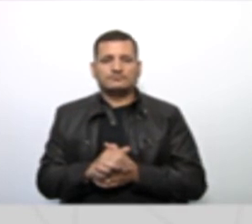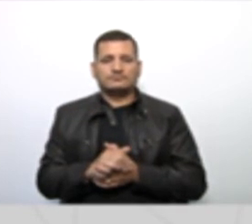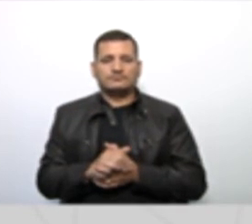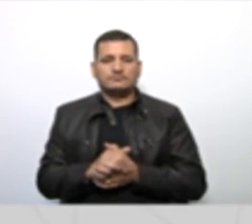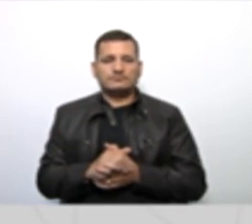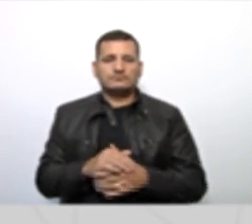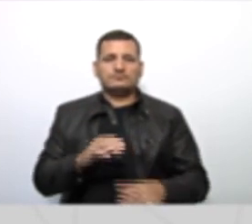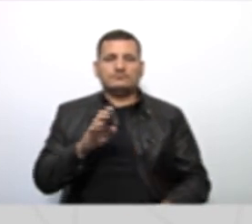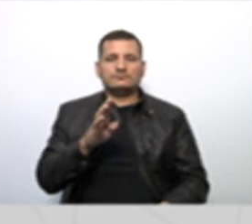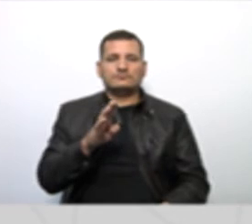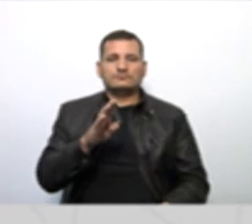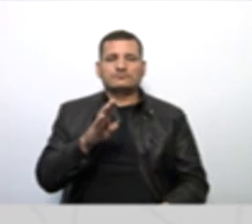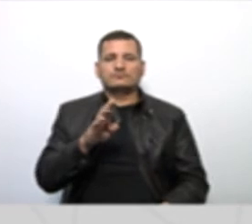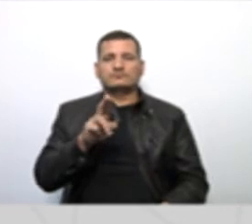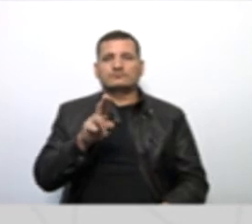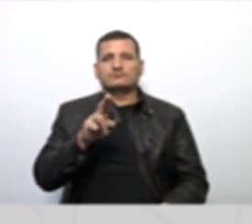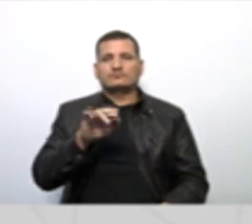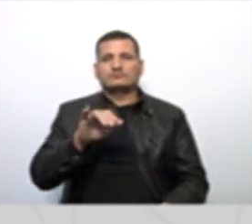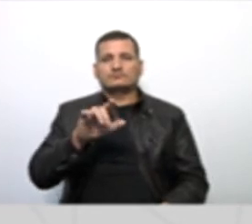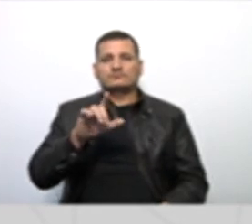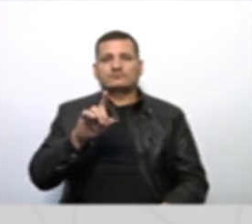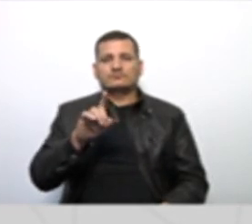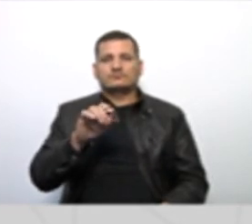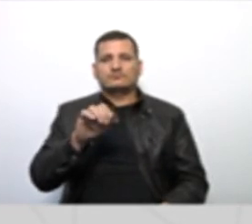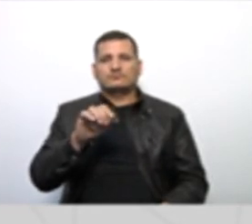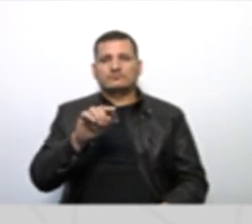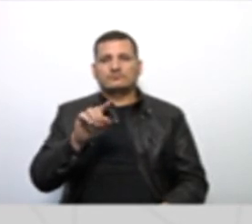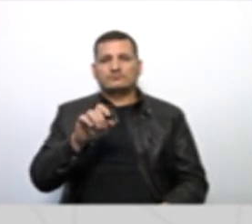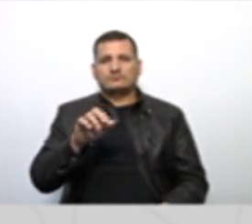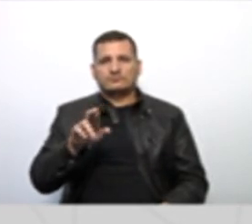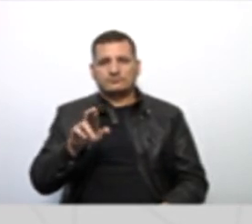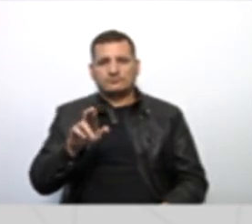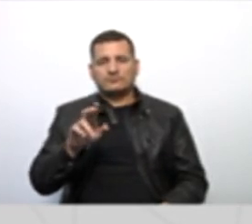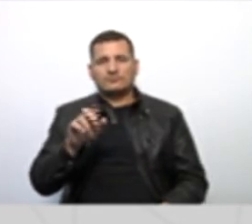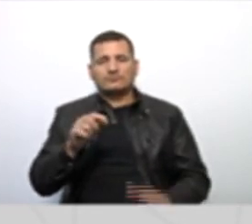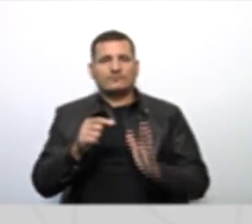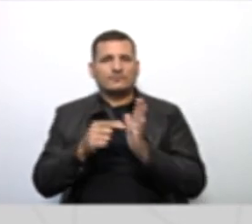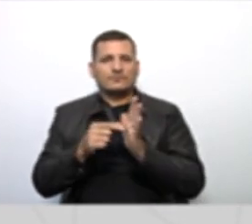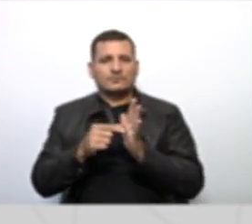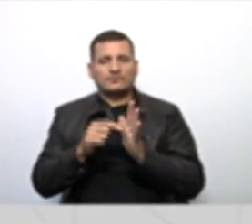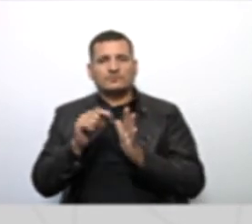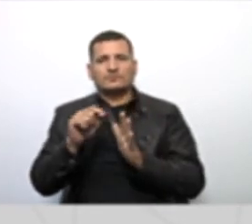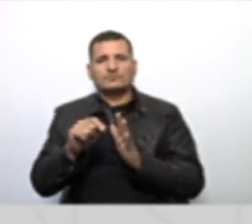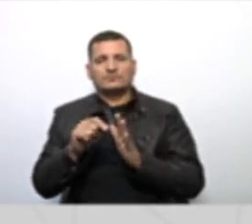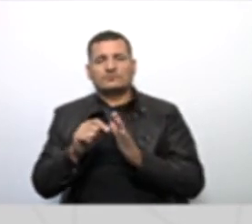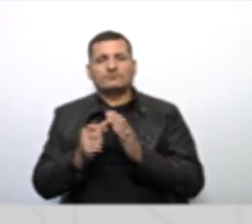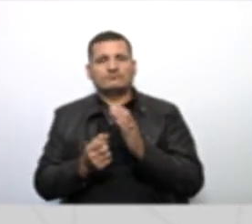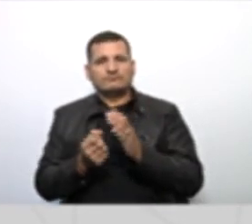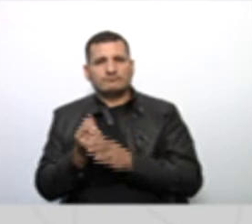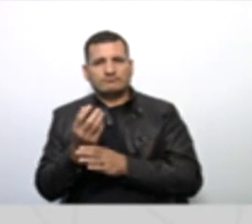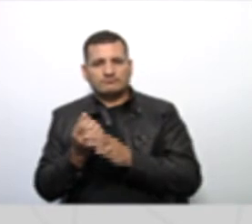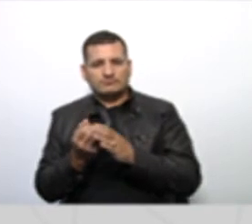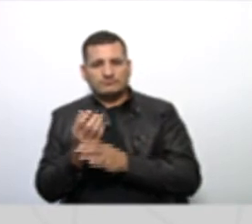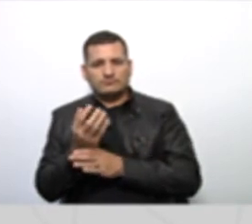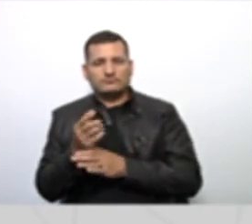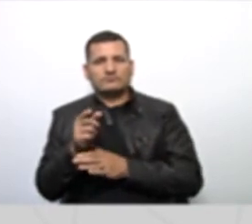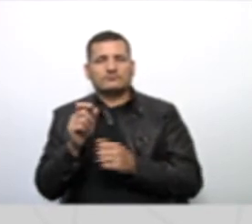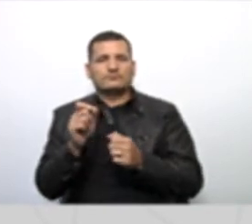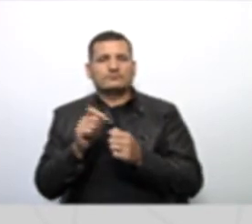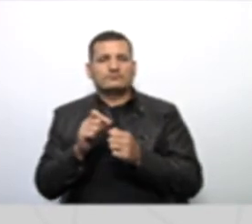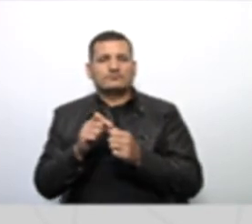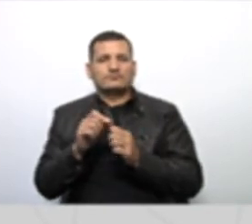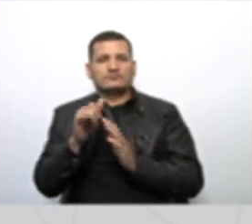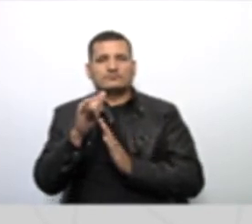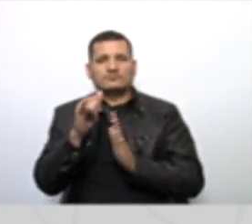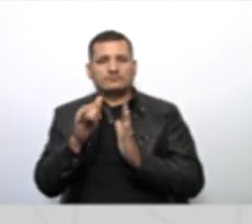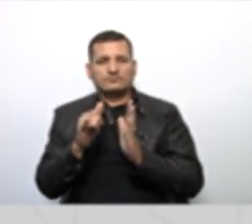O BuildZone é uma ferramenta automatizada para o processo de criação. Ele faz download de